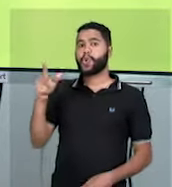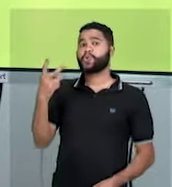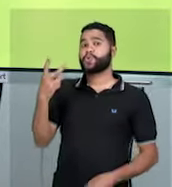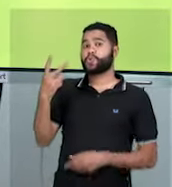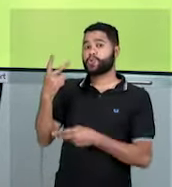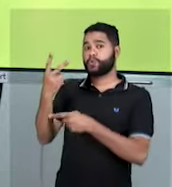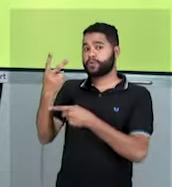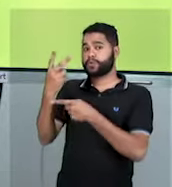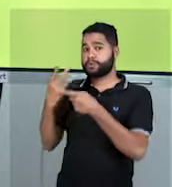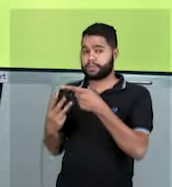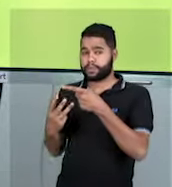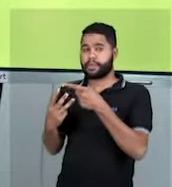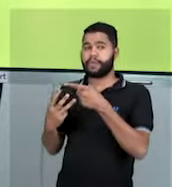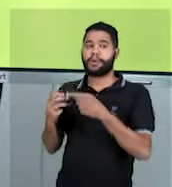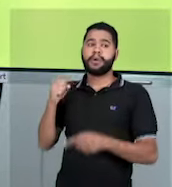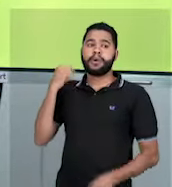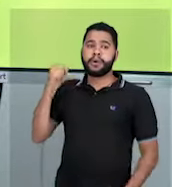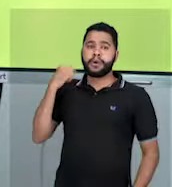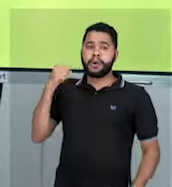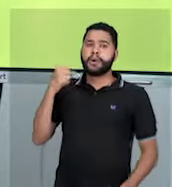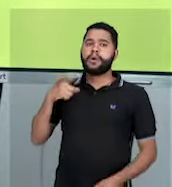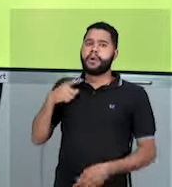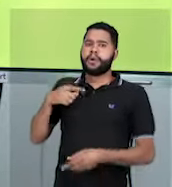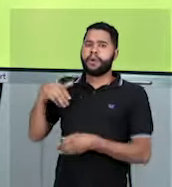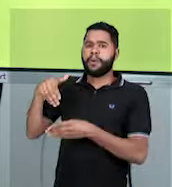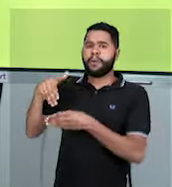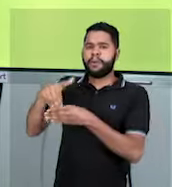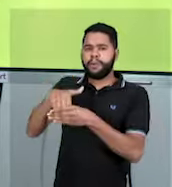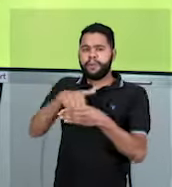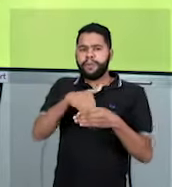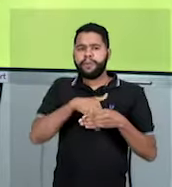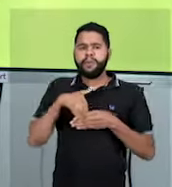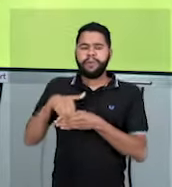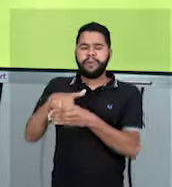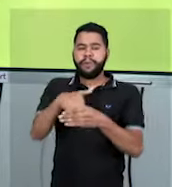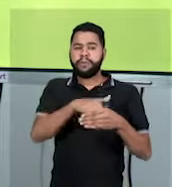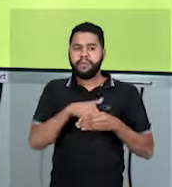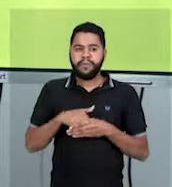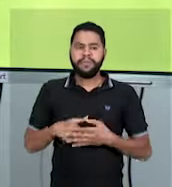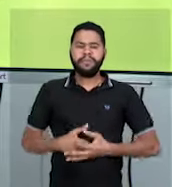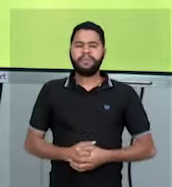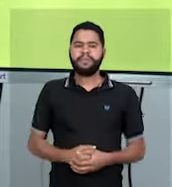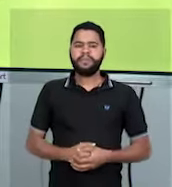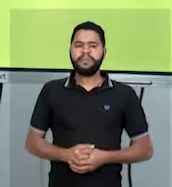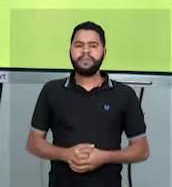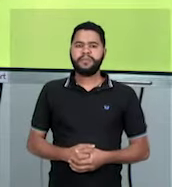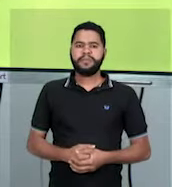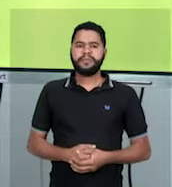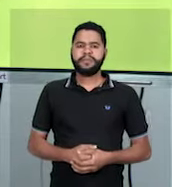2/3 do Senado é que vai ser, né, da votação da população.